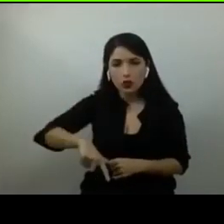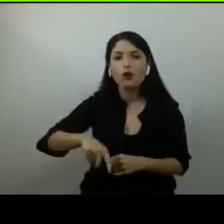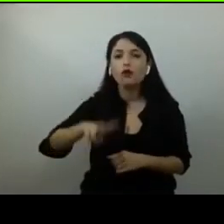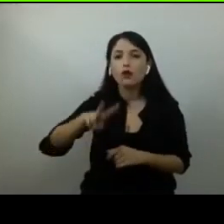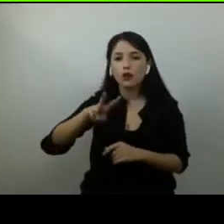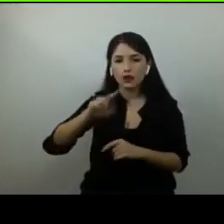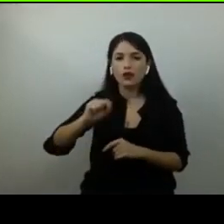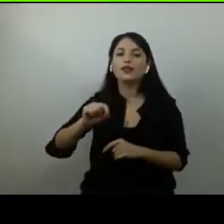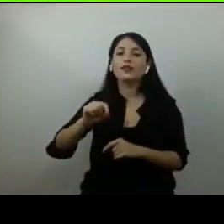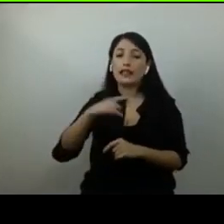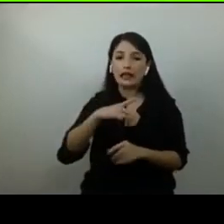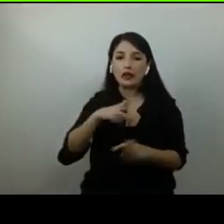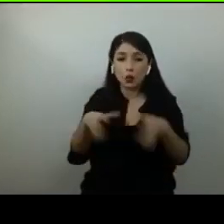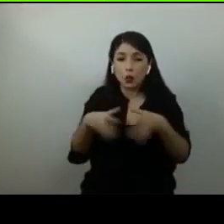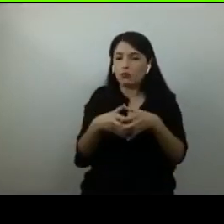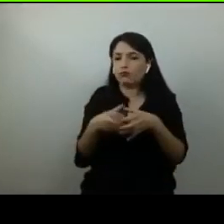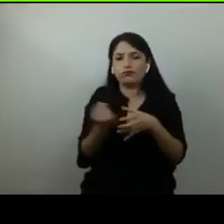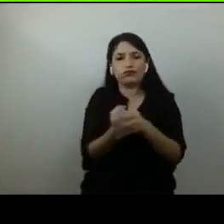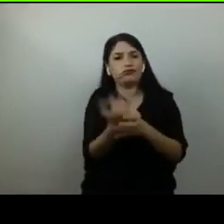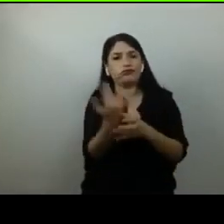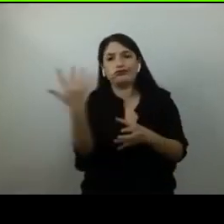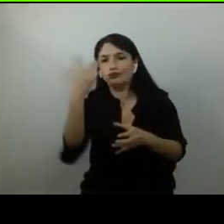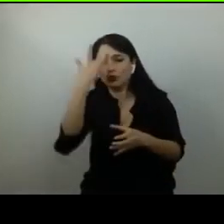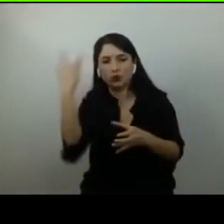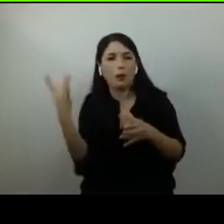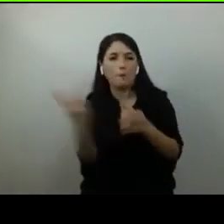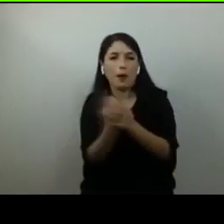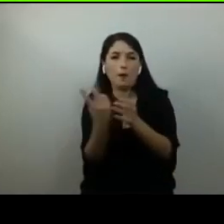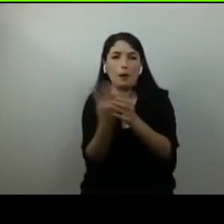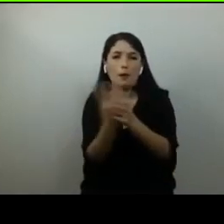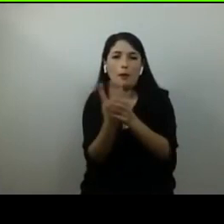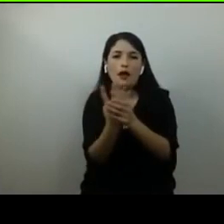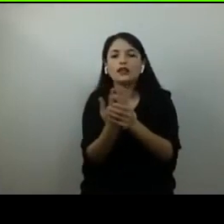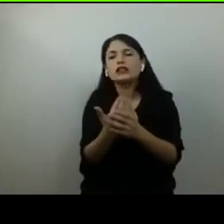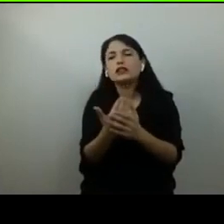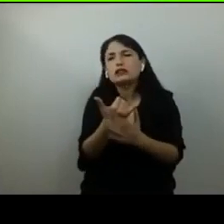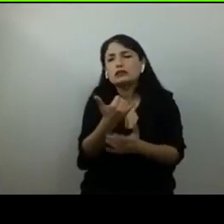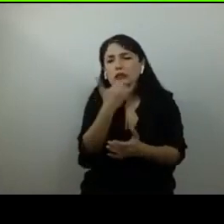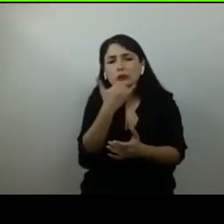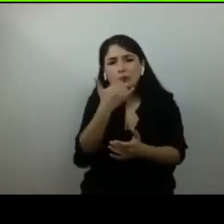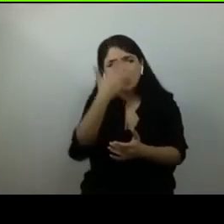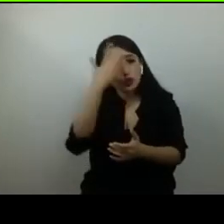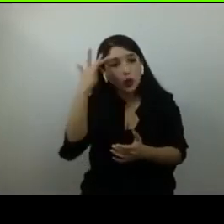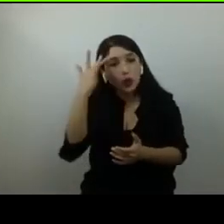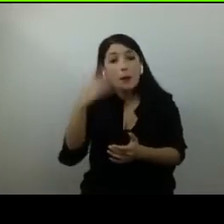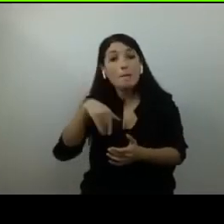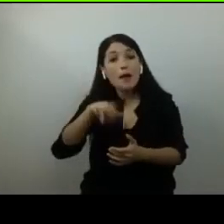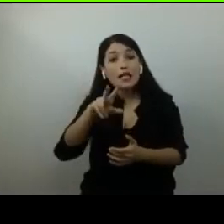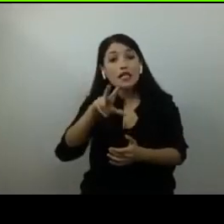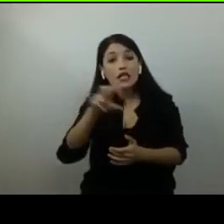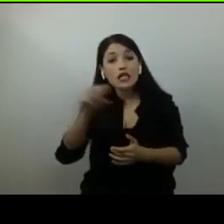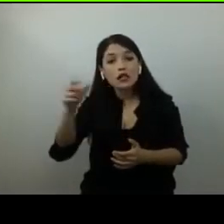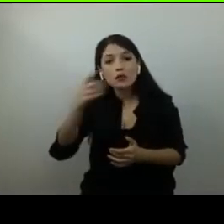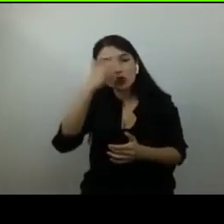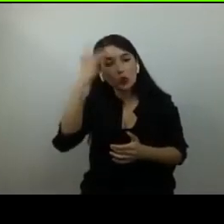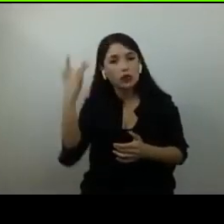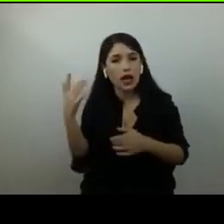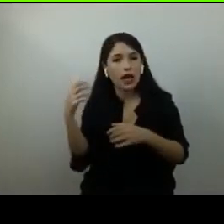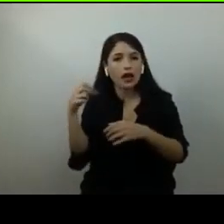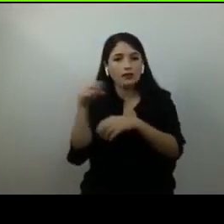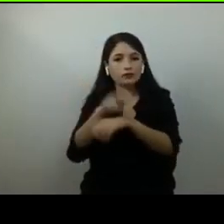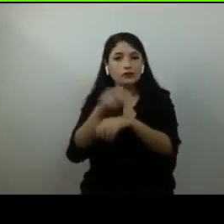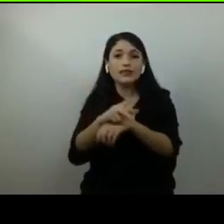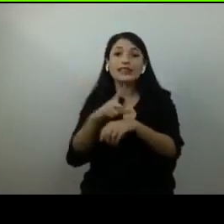enorme de componentes, né? Peço desculpa para aqueles que estão nos procurando. A lista aumentou. Nós temos mais de 500 pessoas querendo ingressar e nós temos